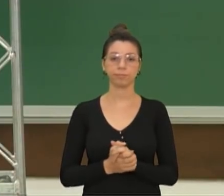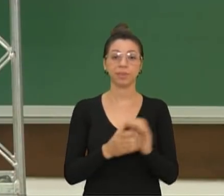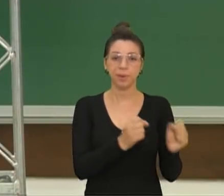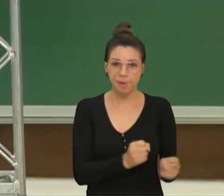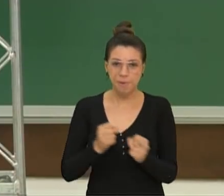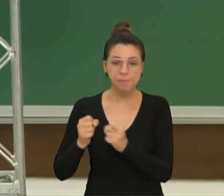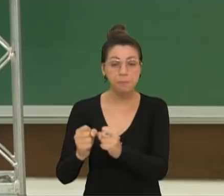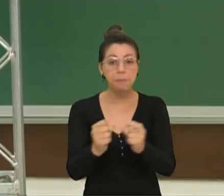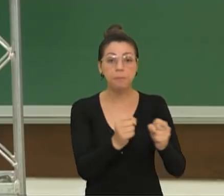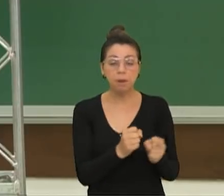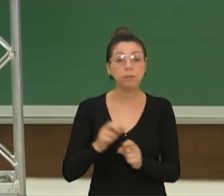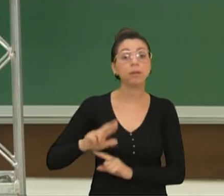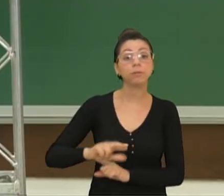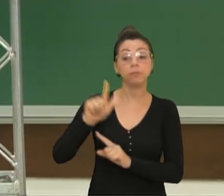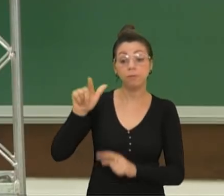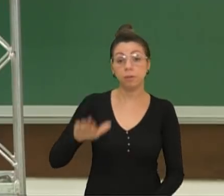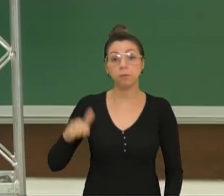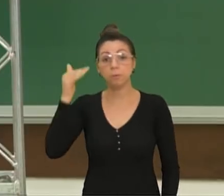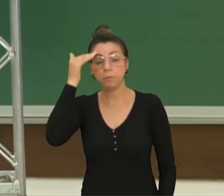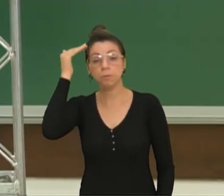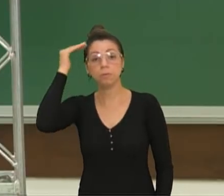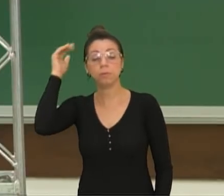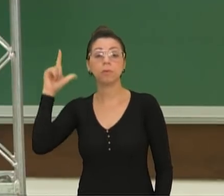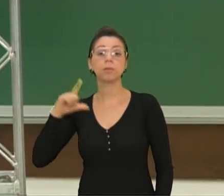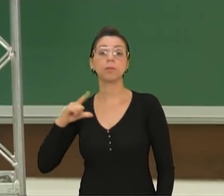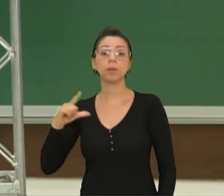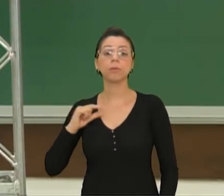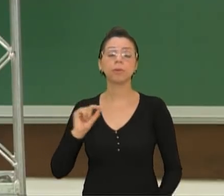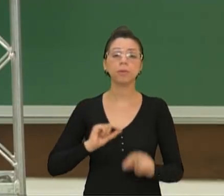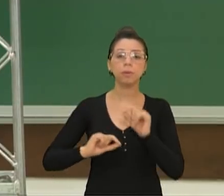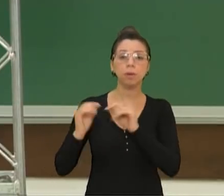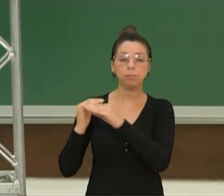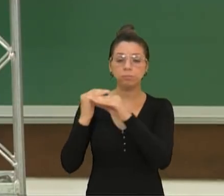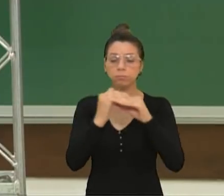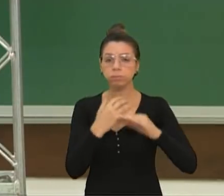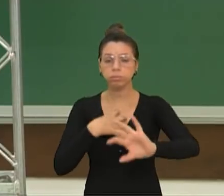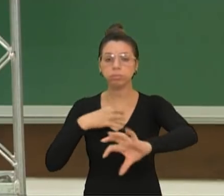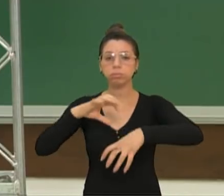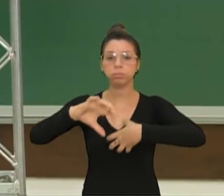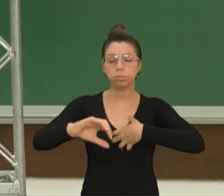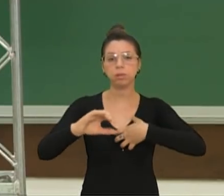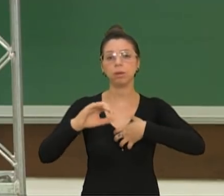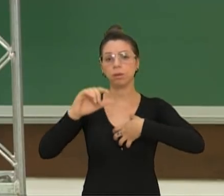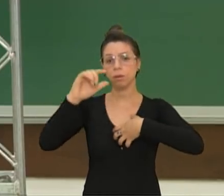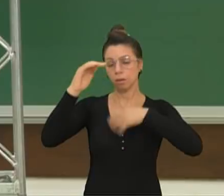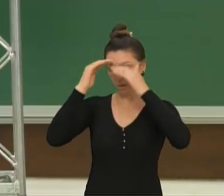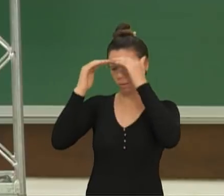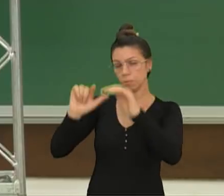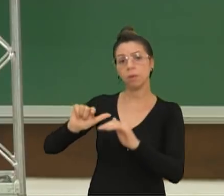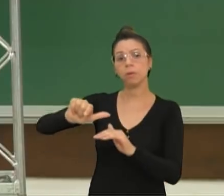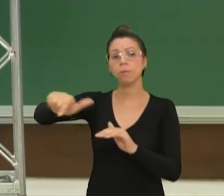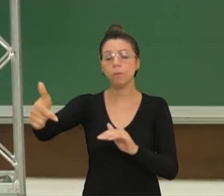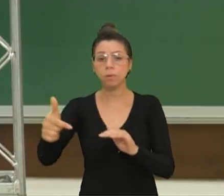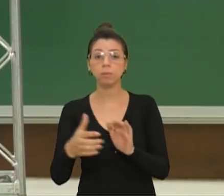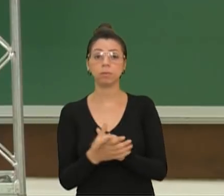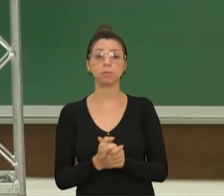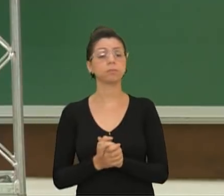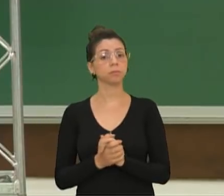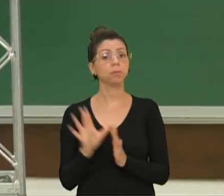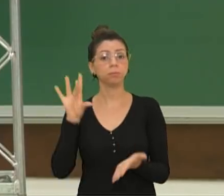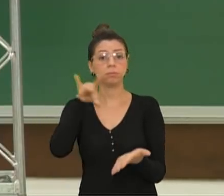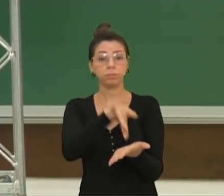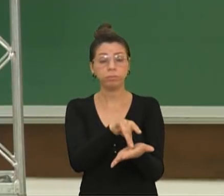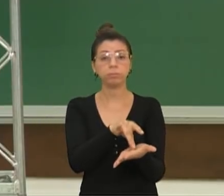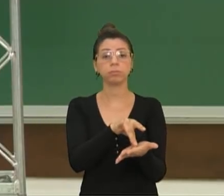do candomblé, é uma religião que tem princípios de fraternidade, caridade e respeito ao próximo? Verdadeiro. É como eu tinha falado,